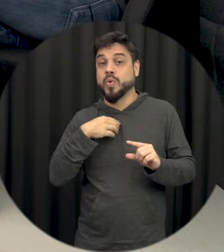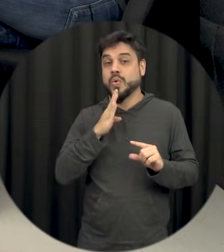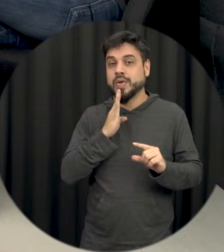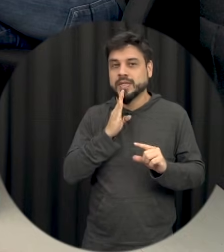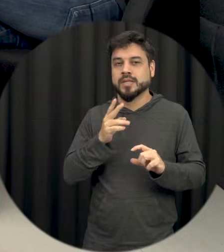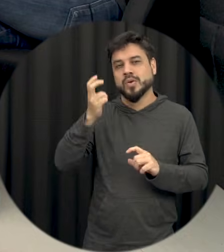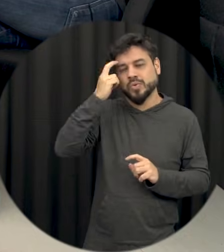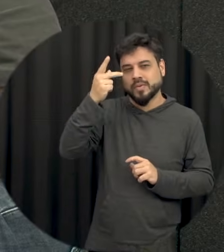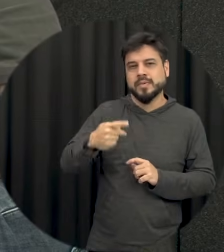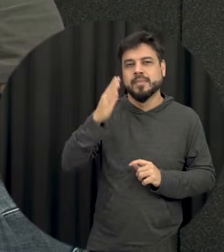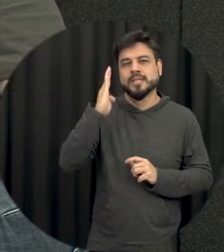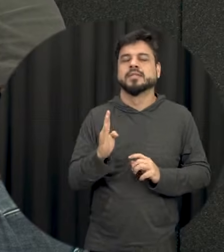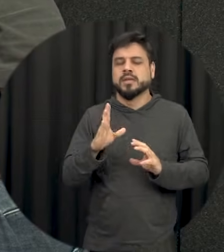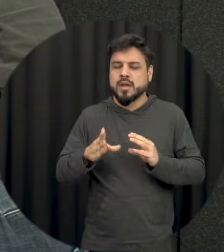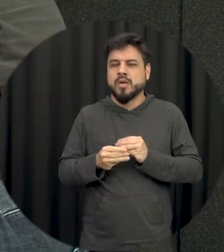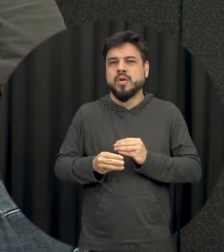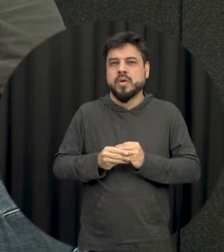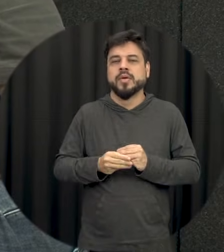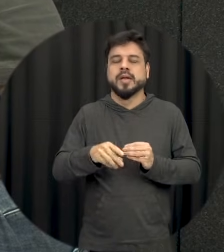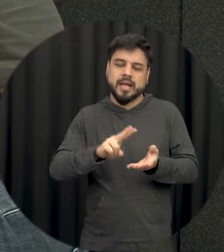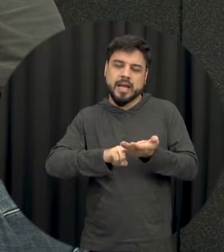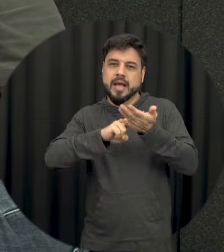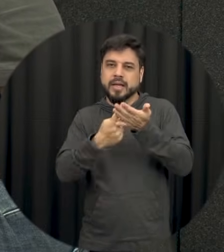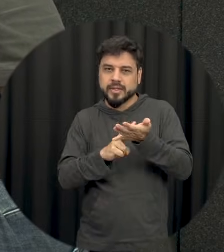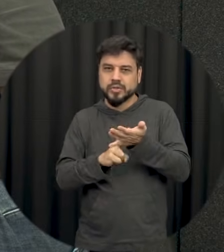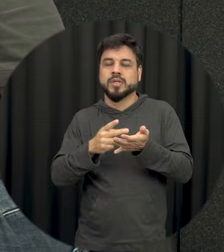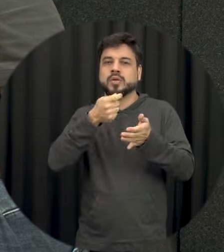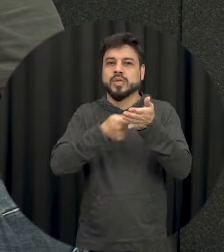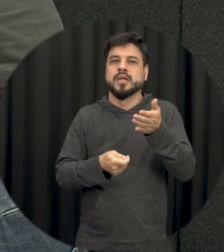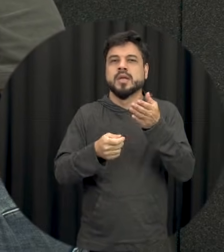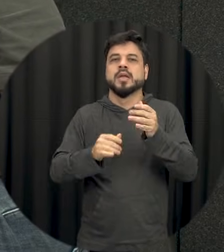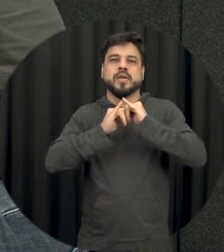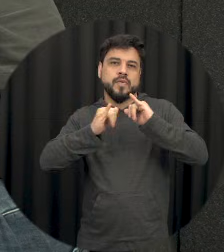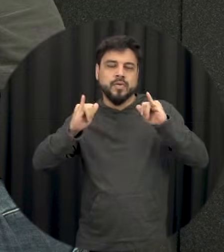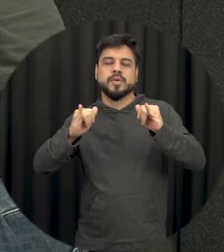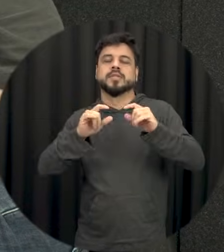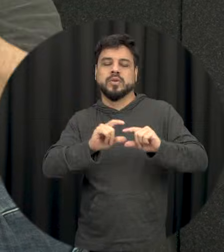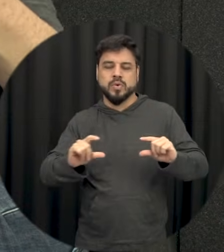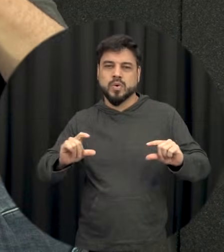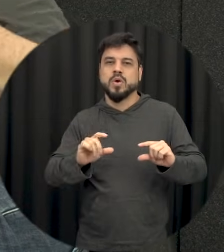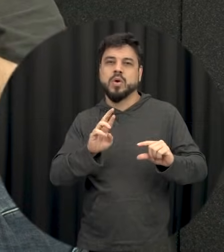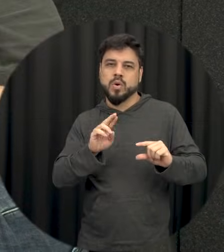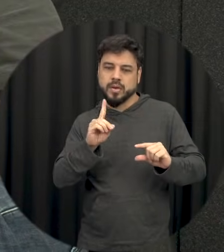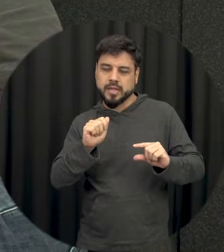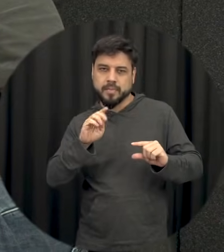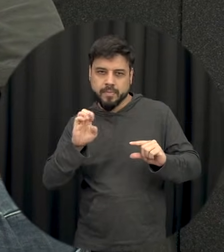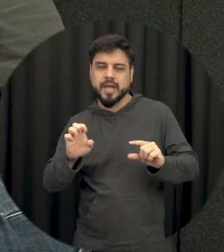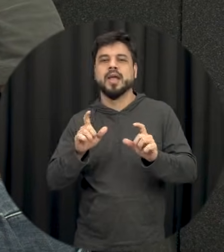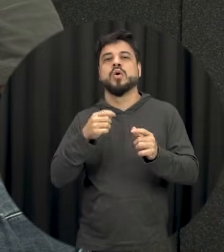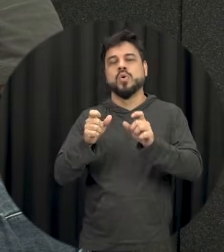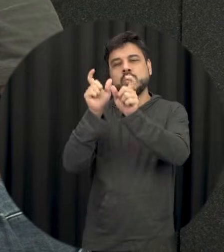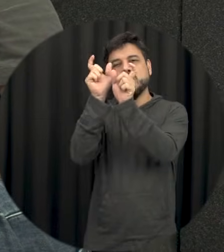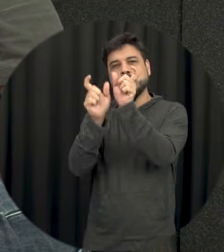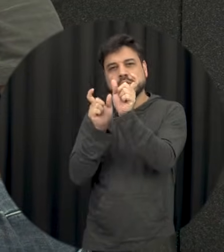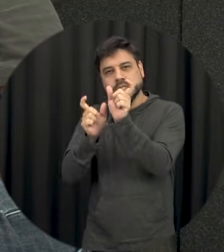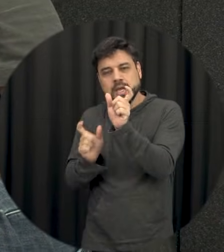digamos, acrescentar à tradução do texto informações ou com nota de rodapé, com glossário, com uma introdução, etc.